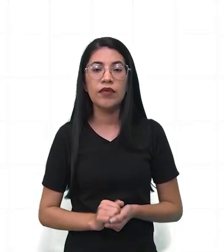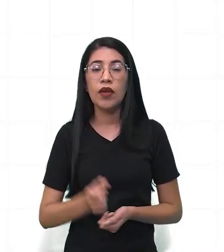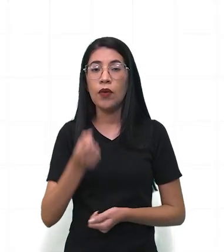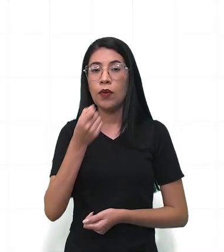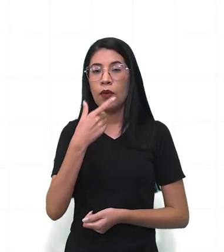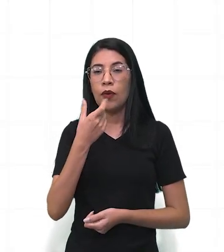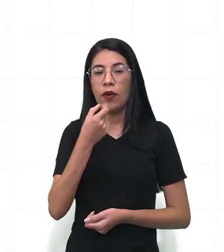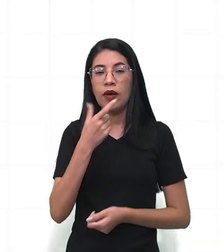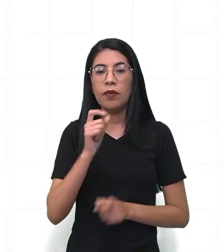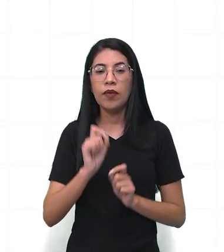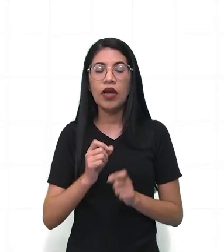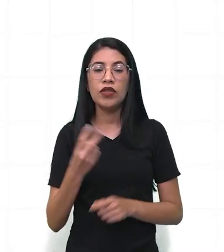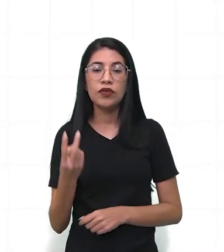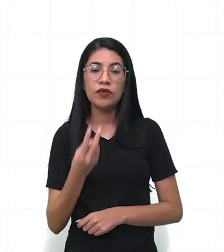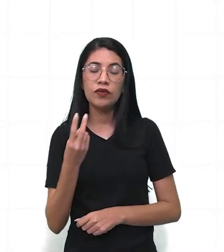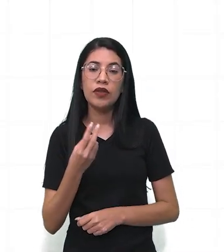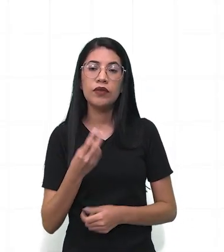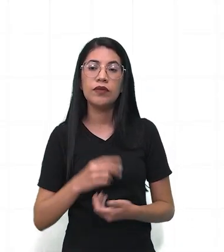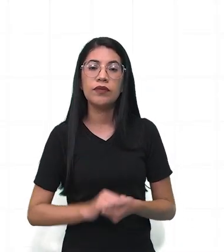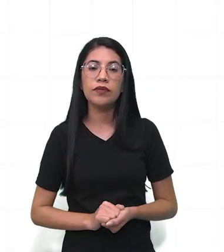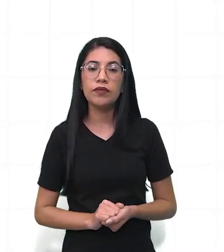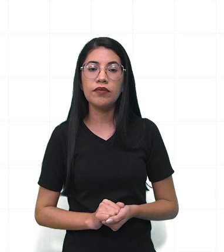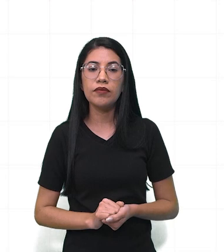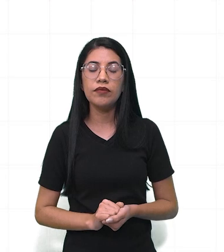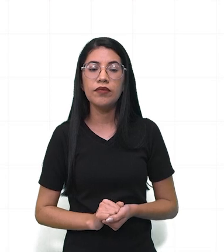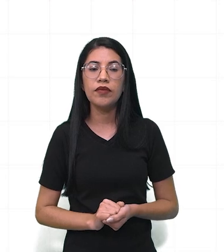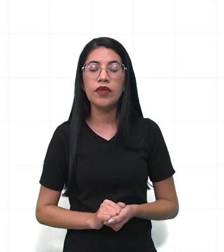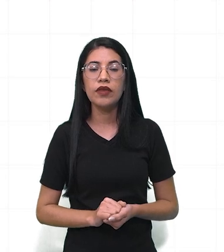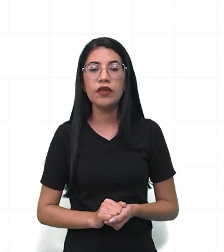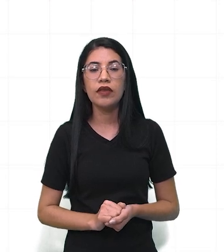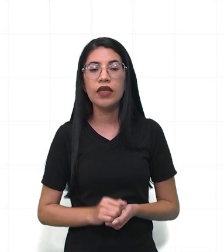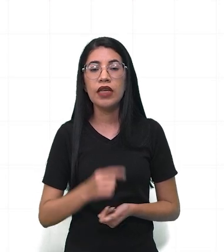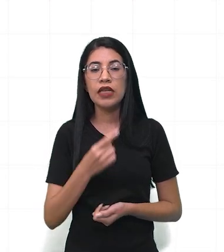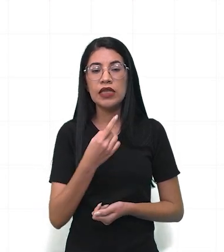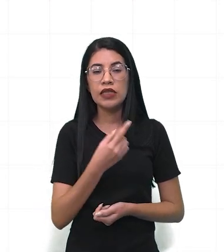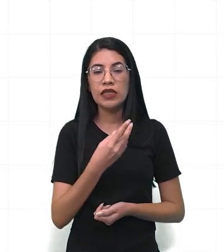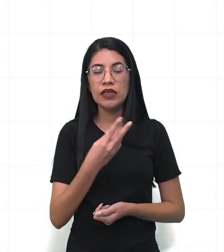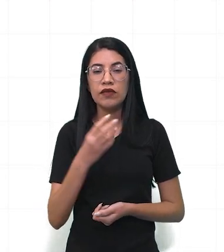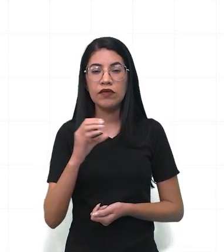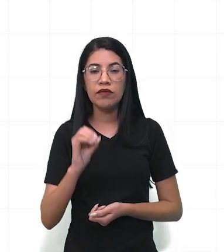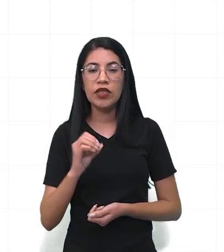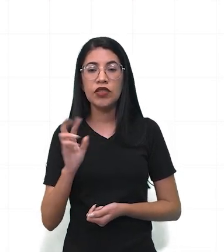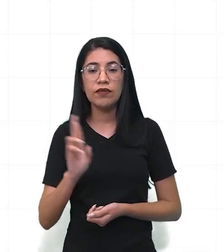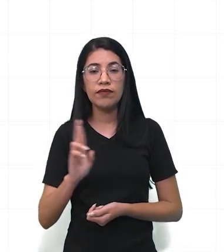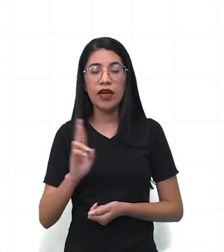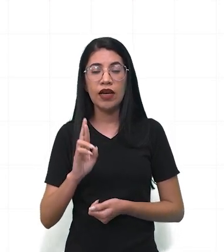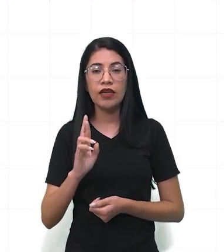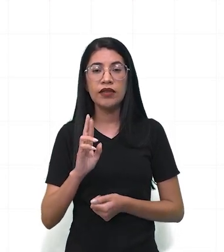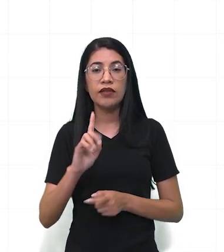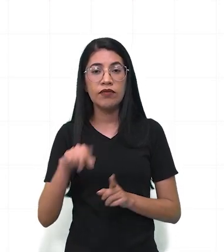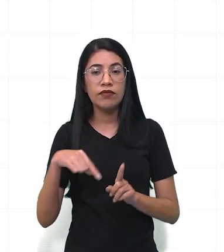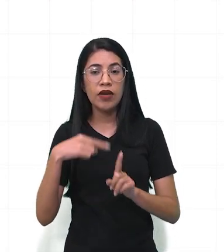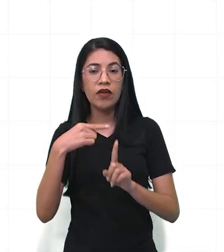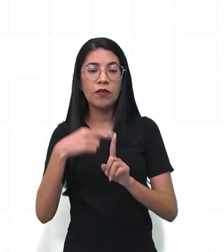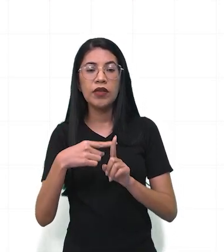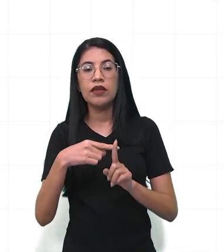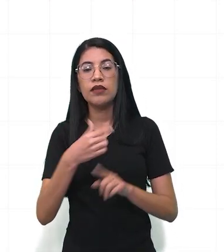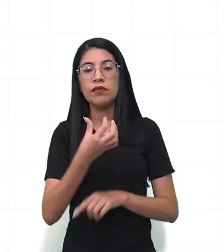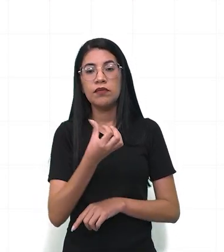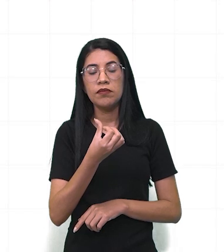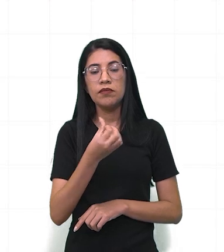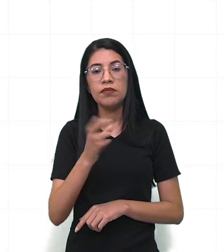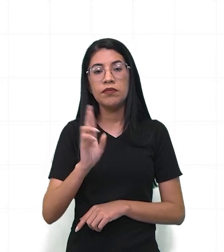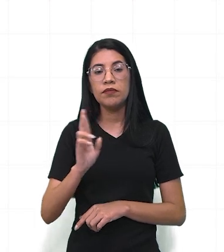custa, na verdade, 120 e vai ter um aumento de 6. A pergunta é, quanto passará a custar